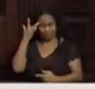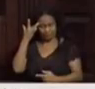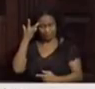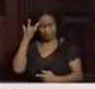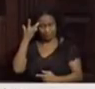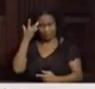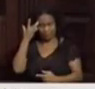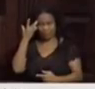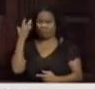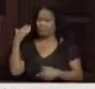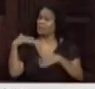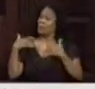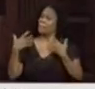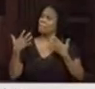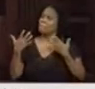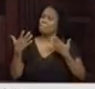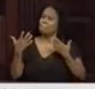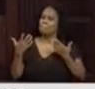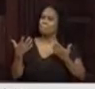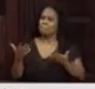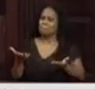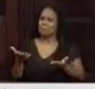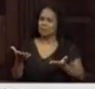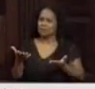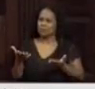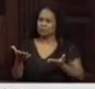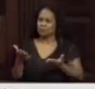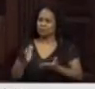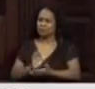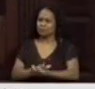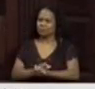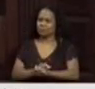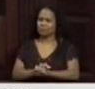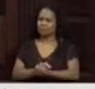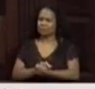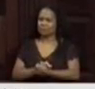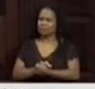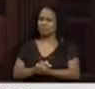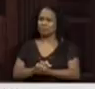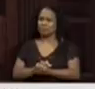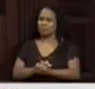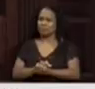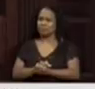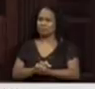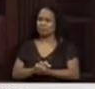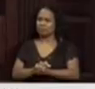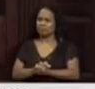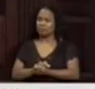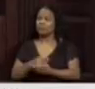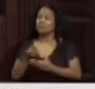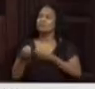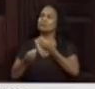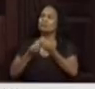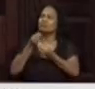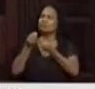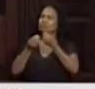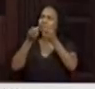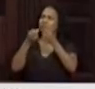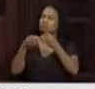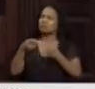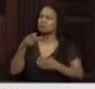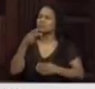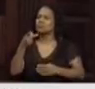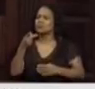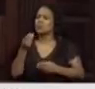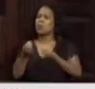Saiu na ocasião até um vídeo satirizando como seria o comportamento dele no